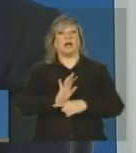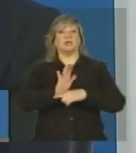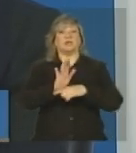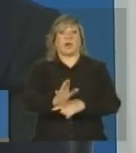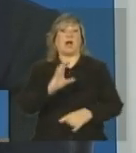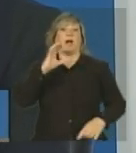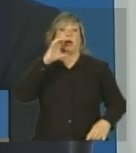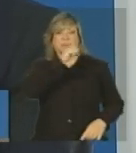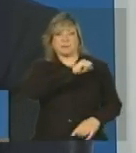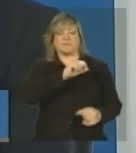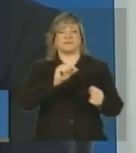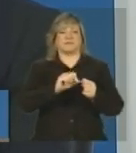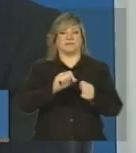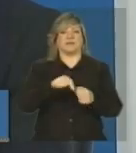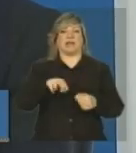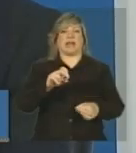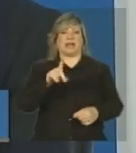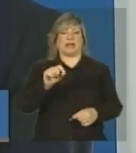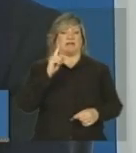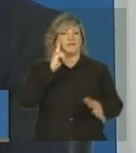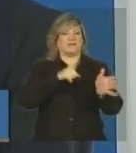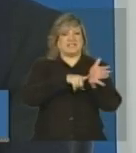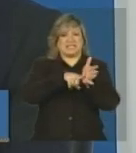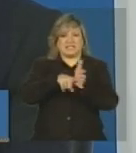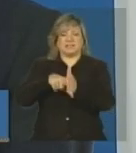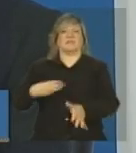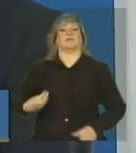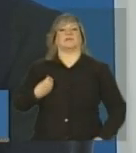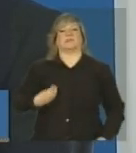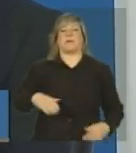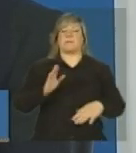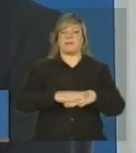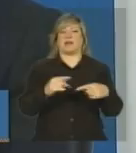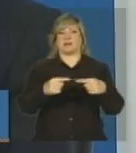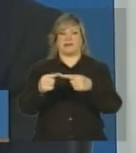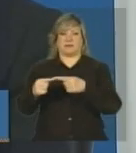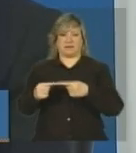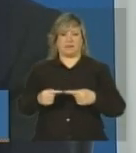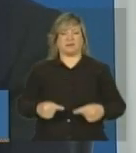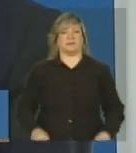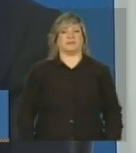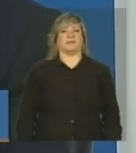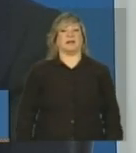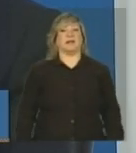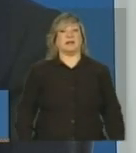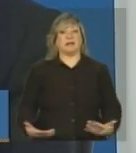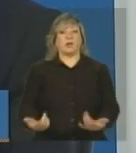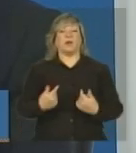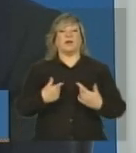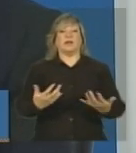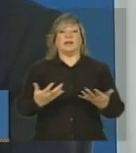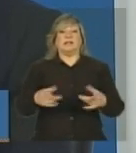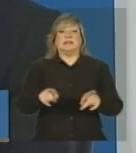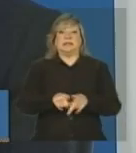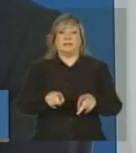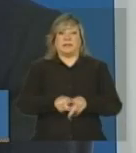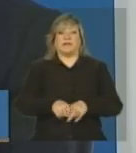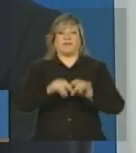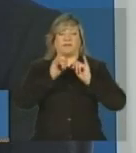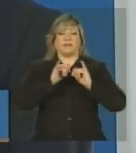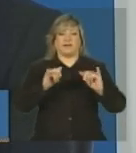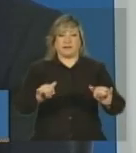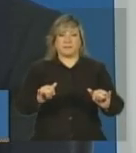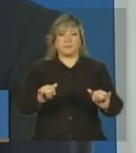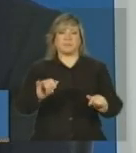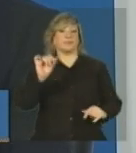ajude toda essa rede de fiscalização a funcionar mais adequadamente. Eu queria também ressaltar